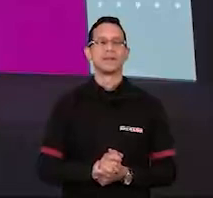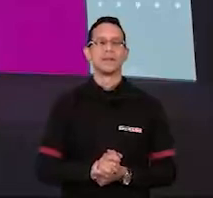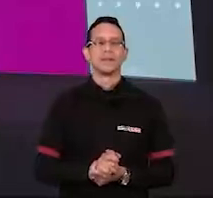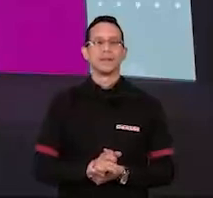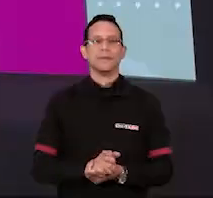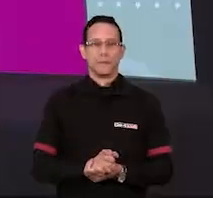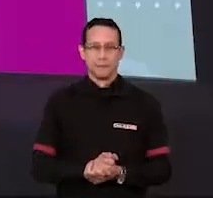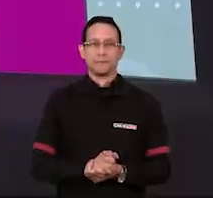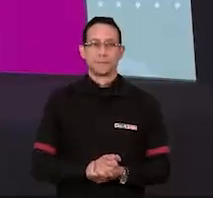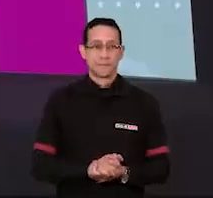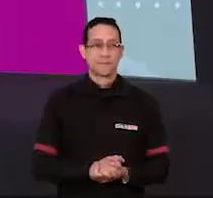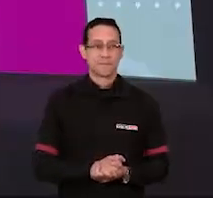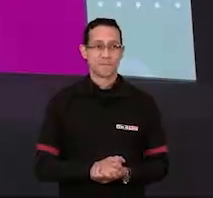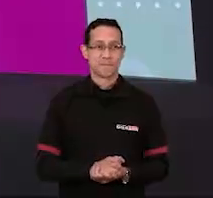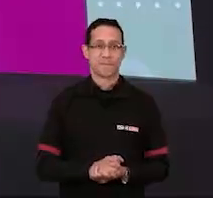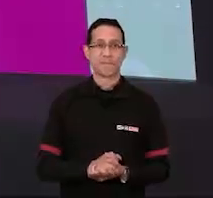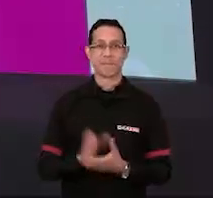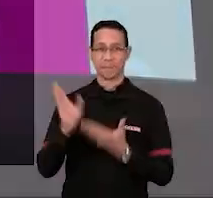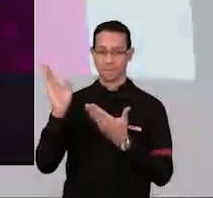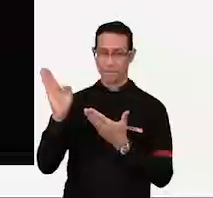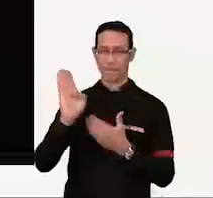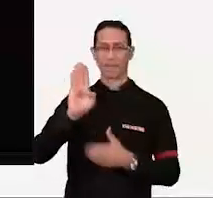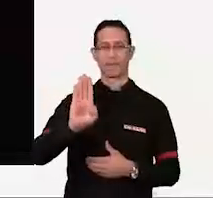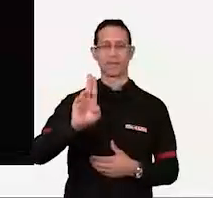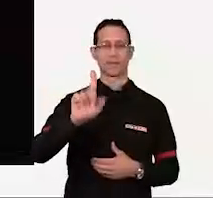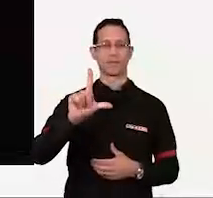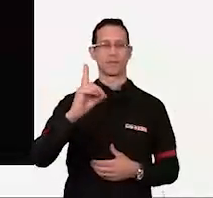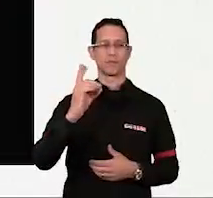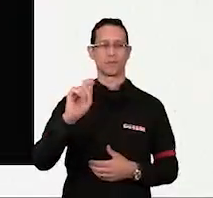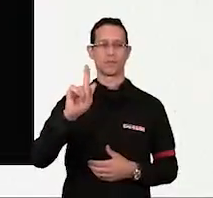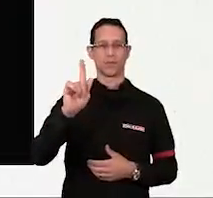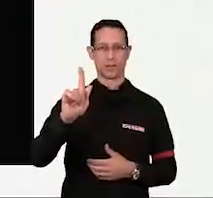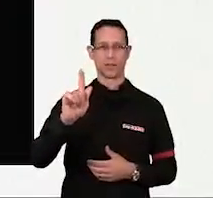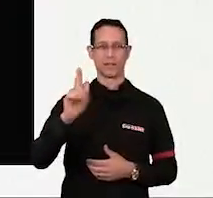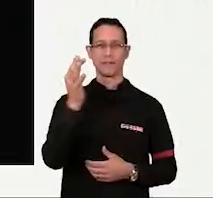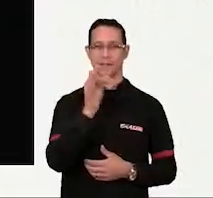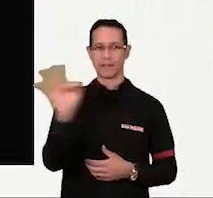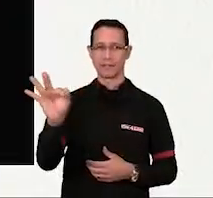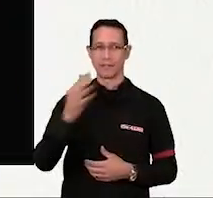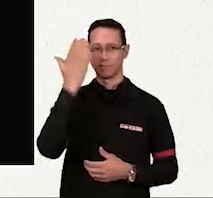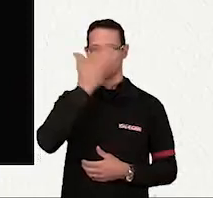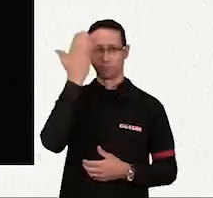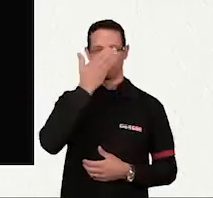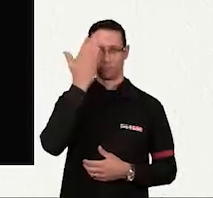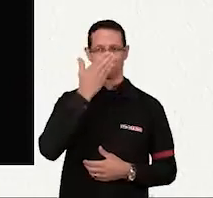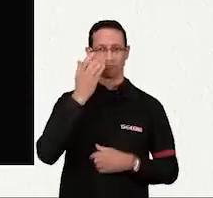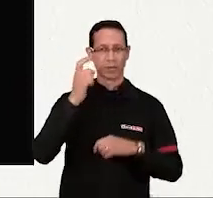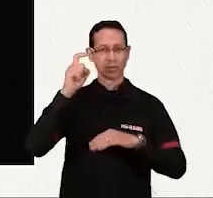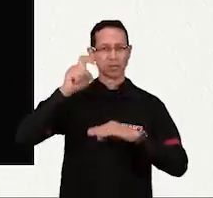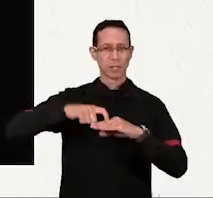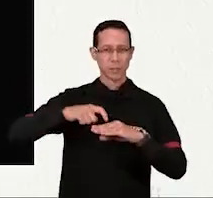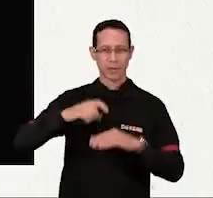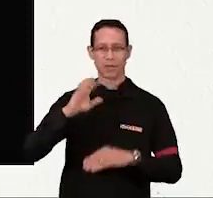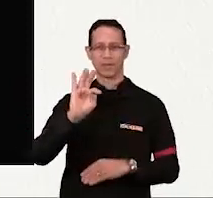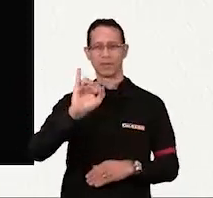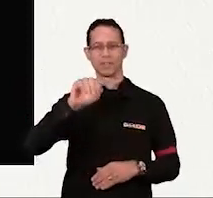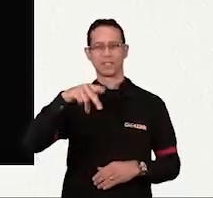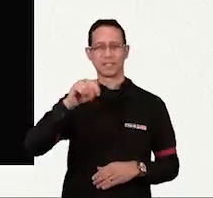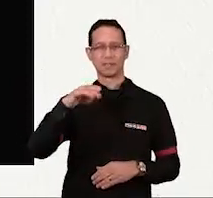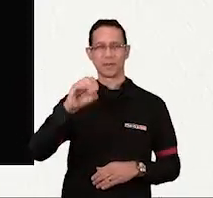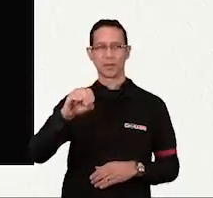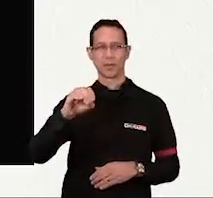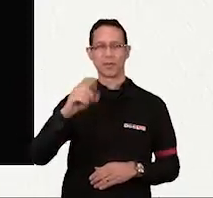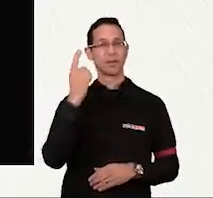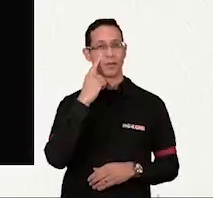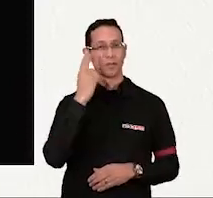Então, isso aqui é um bulldog francês, onde vocês não estão enxergando o tímpano, e eu fiz miringotomia por